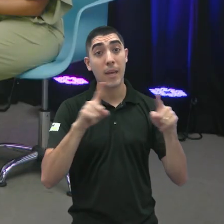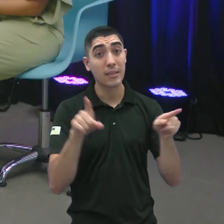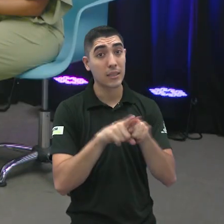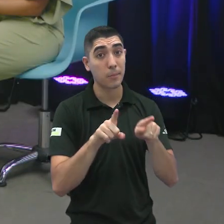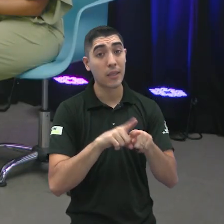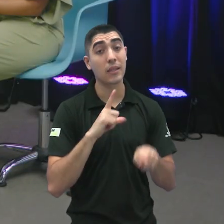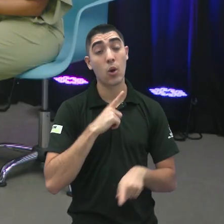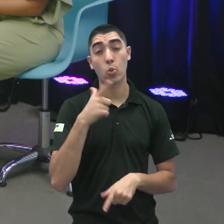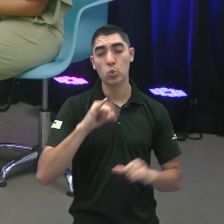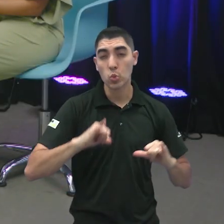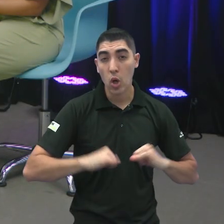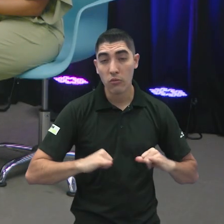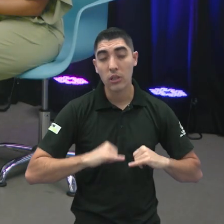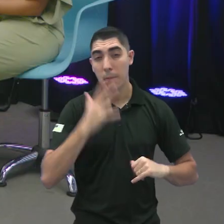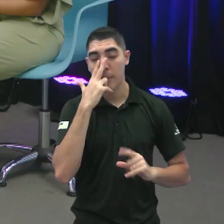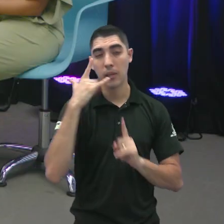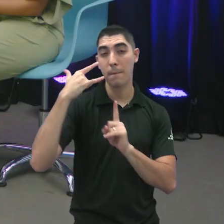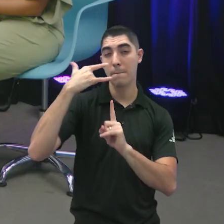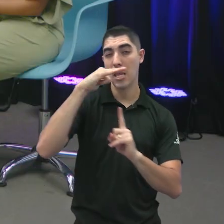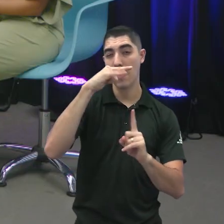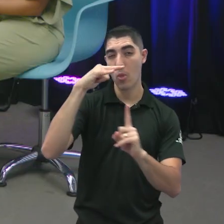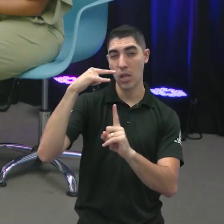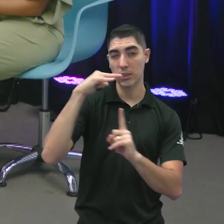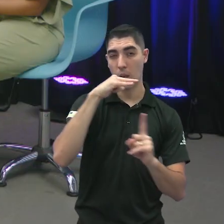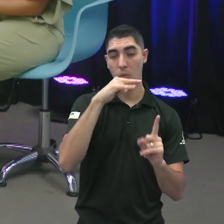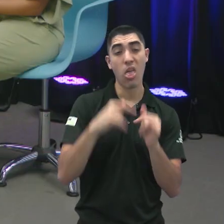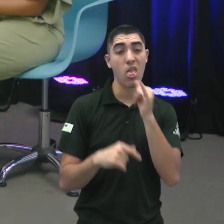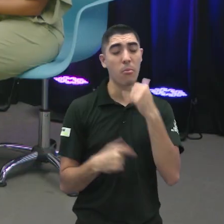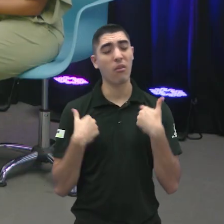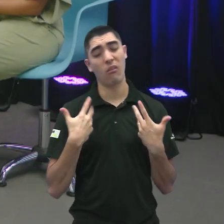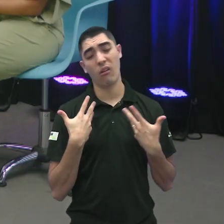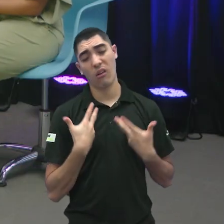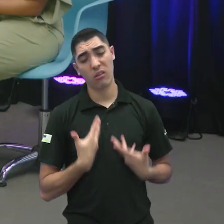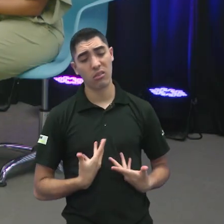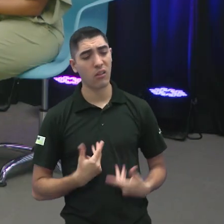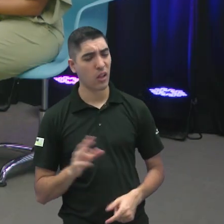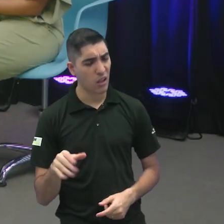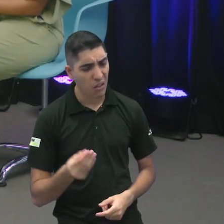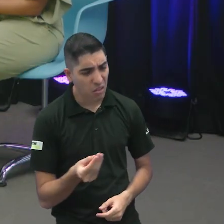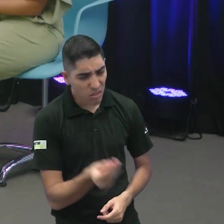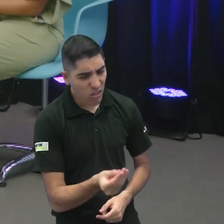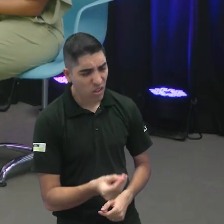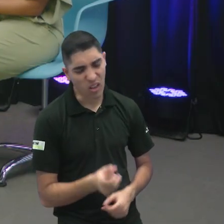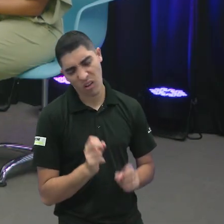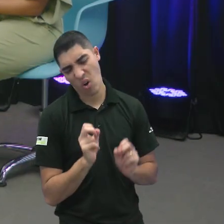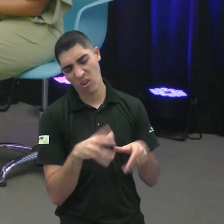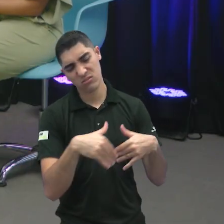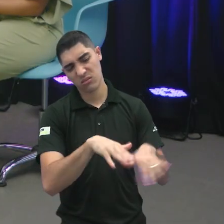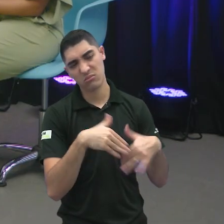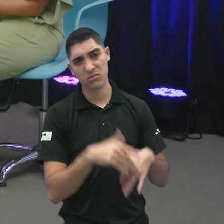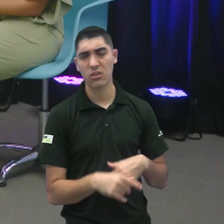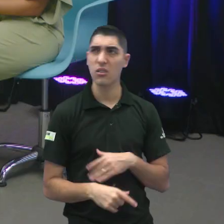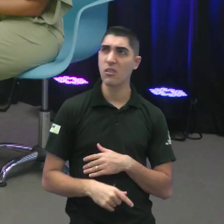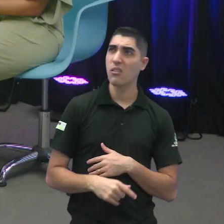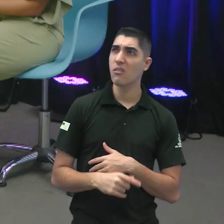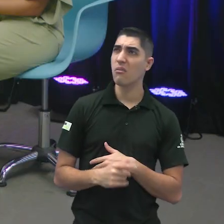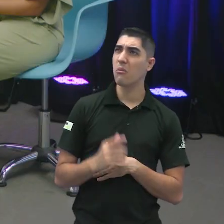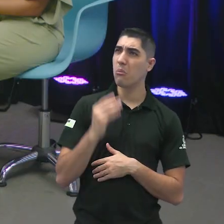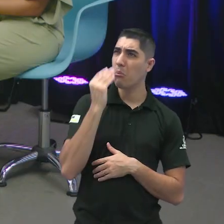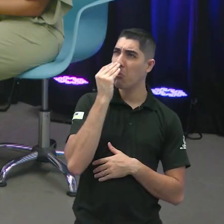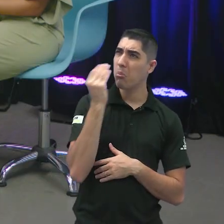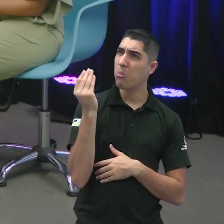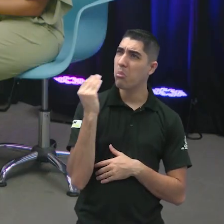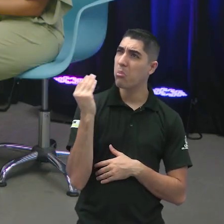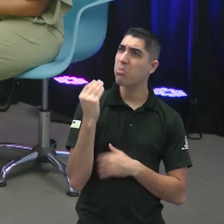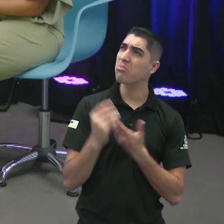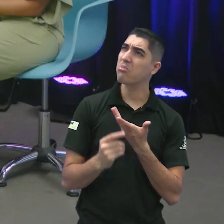manipulado. Exemplo, digamos que um dia essa criança está cansada, ela não quer fazer aquela gracinha. Aí o adulto fala, então tá bom, meio que deixa ela de lado, então ela fica assim, então peraí, se